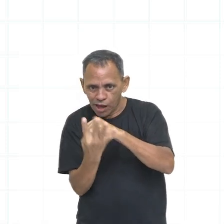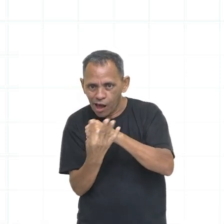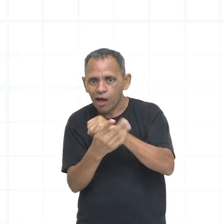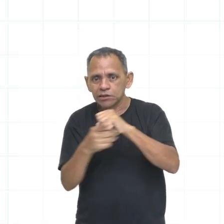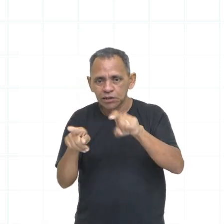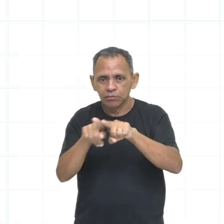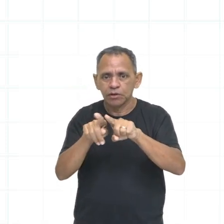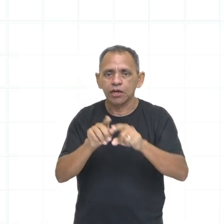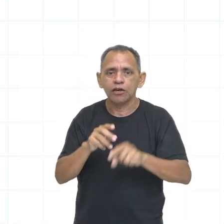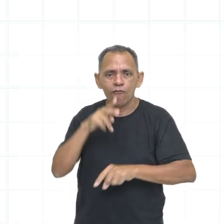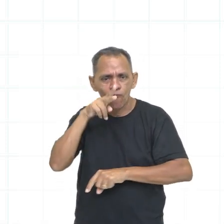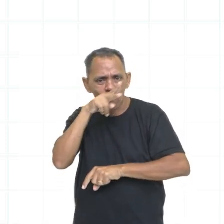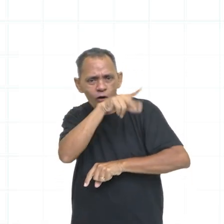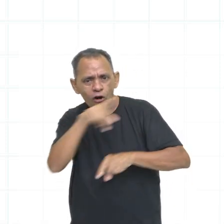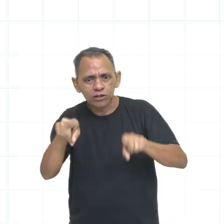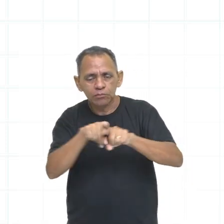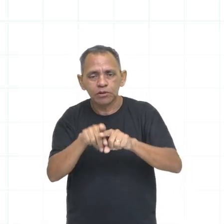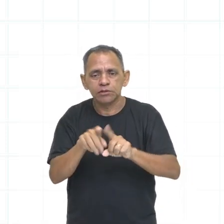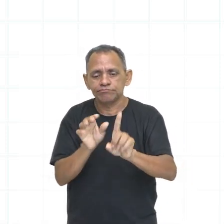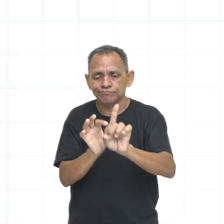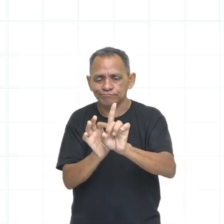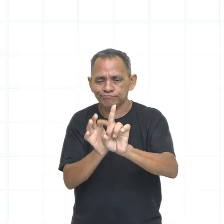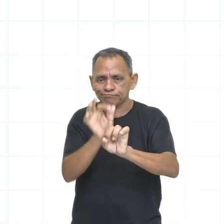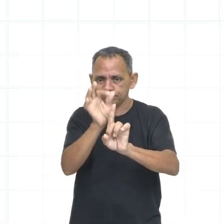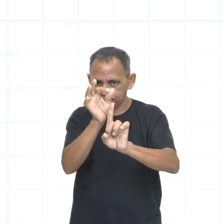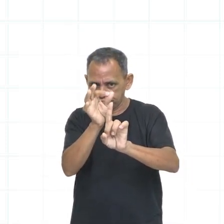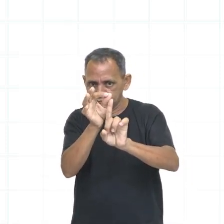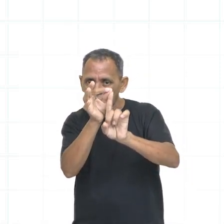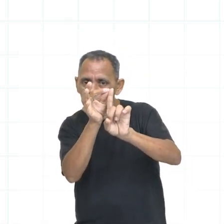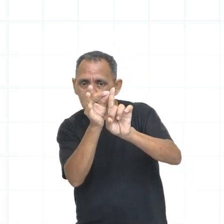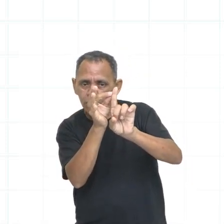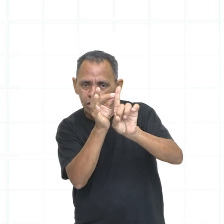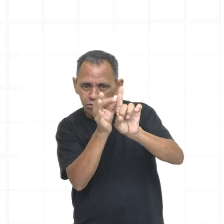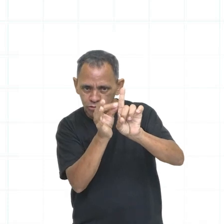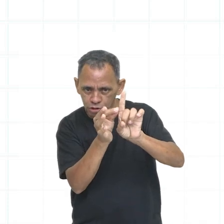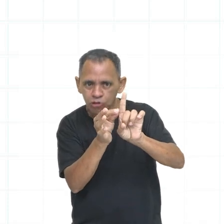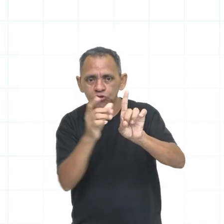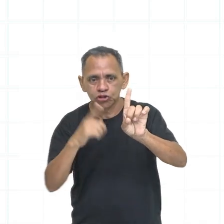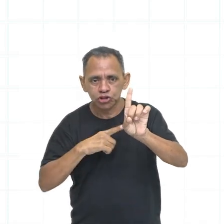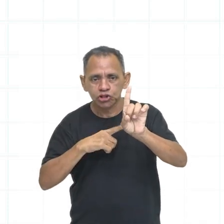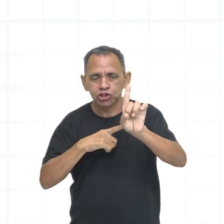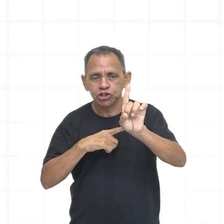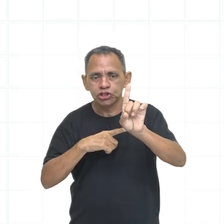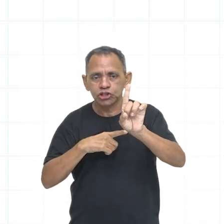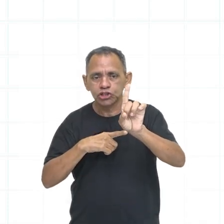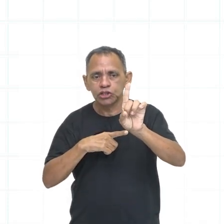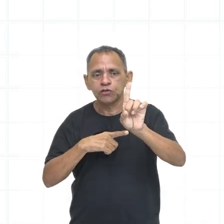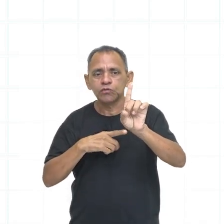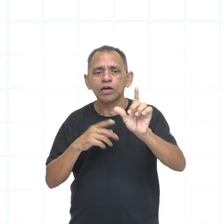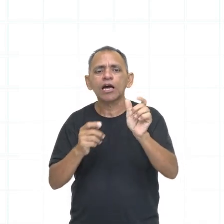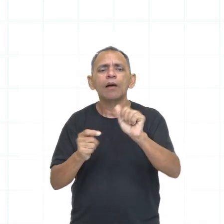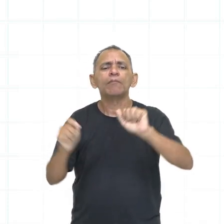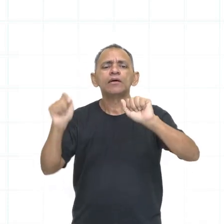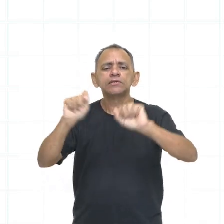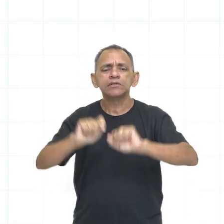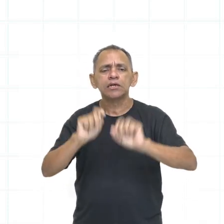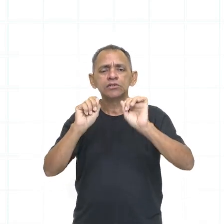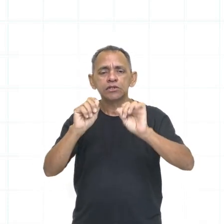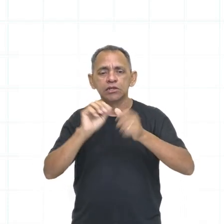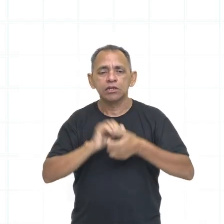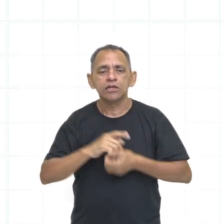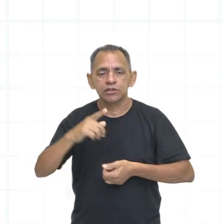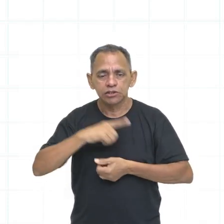forte. Quando a temperatura diminuiu e houve a condição de